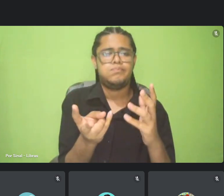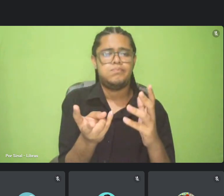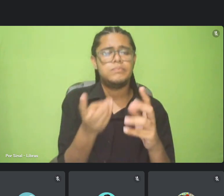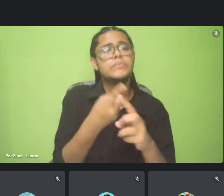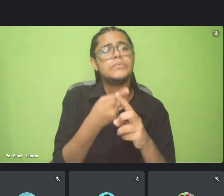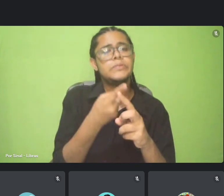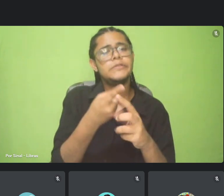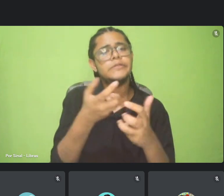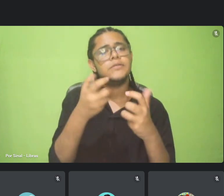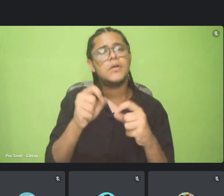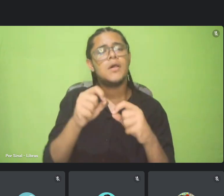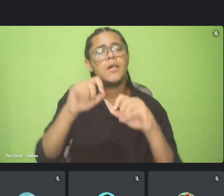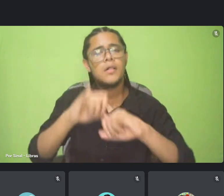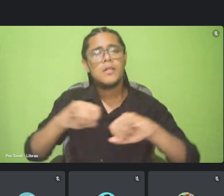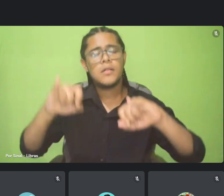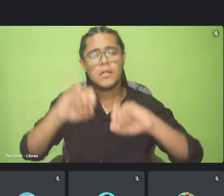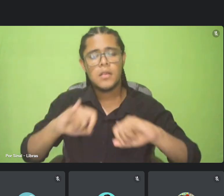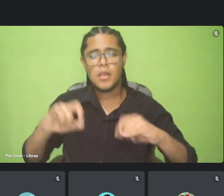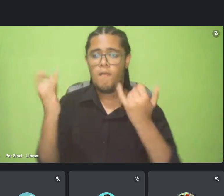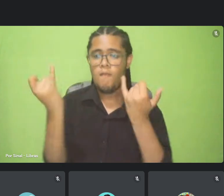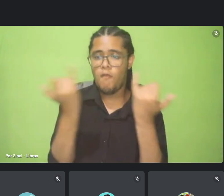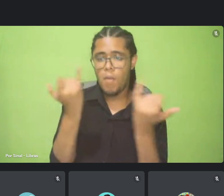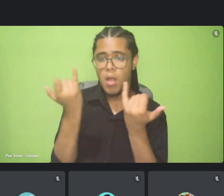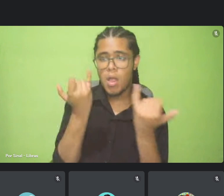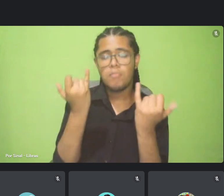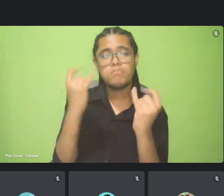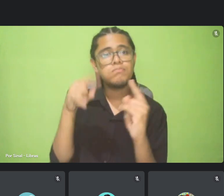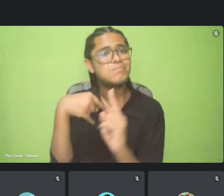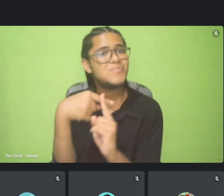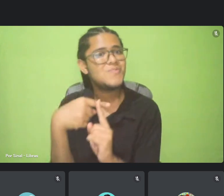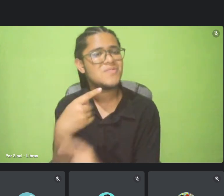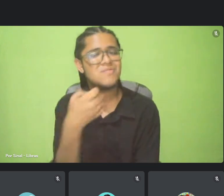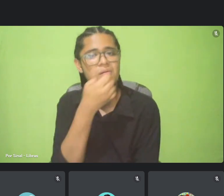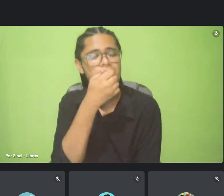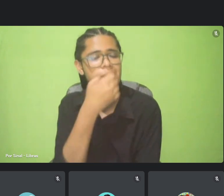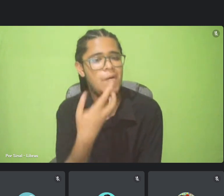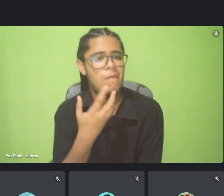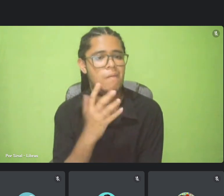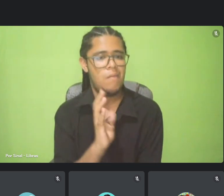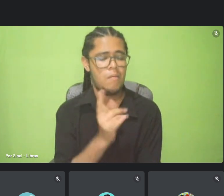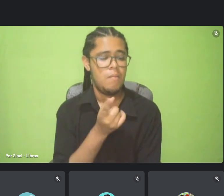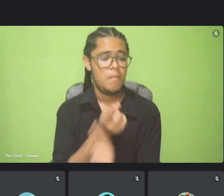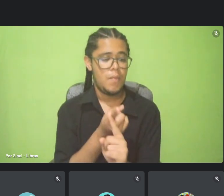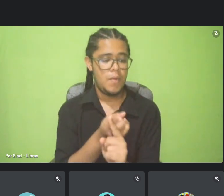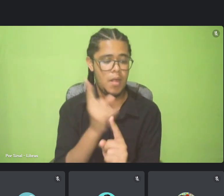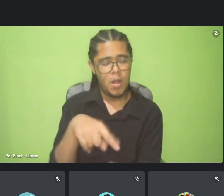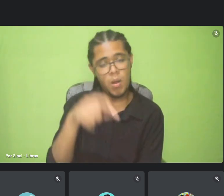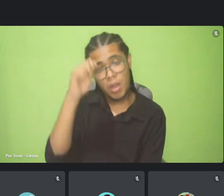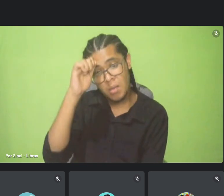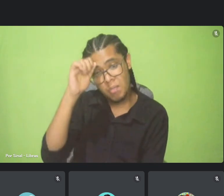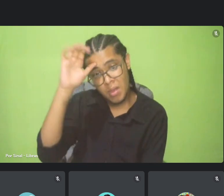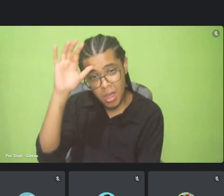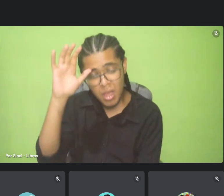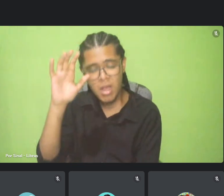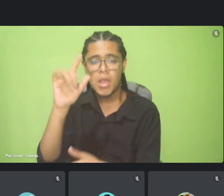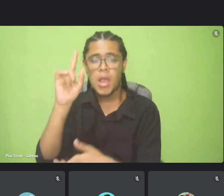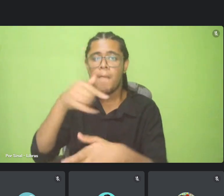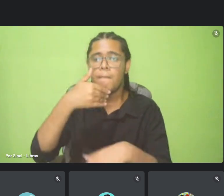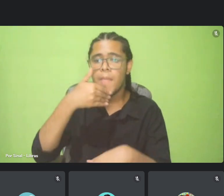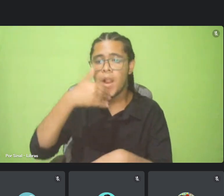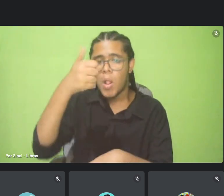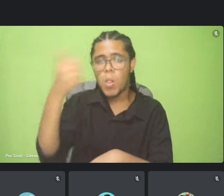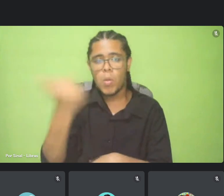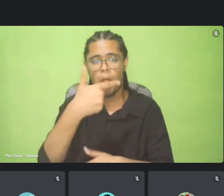plantar essa informação do bem, que é o conhecimento, como eu já falei, o conhecimento, ele previne mais do que a punição